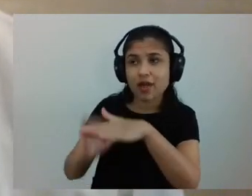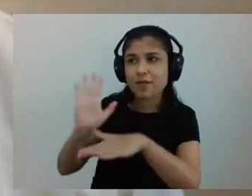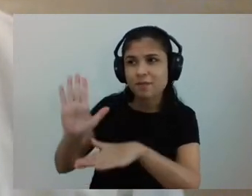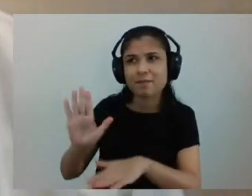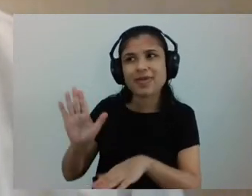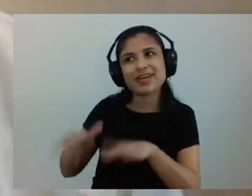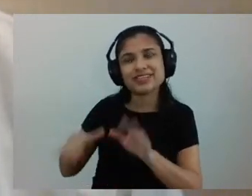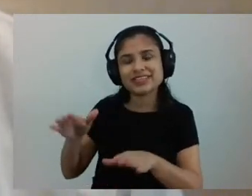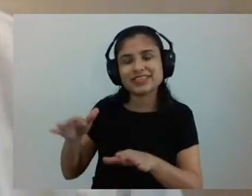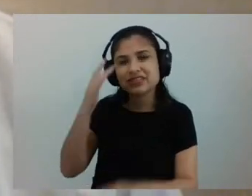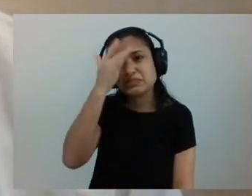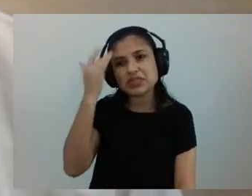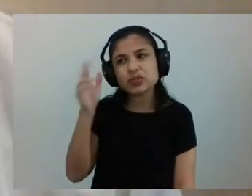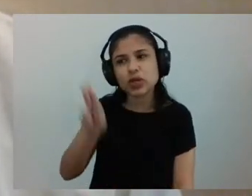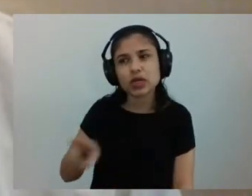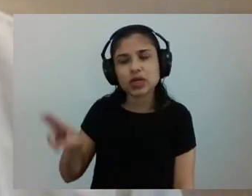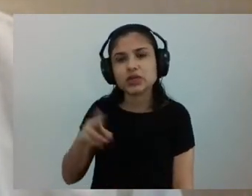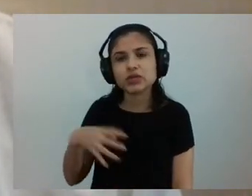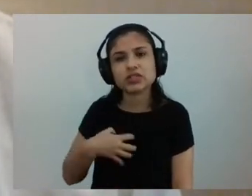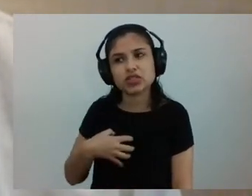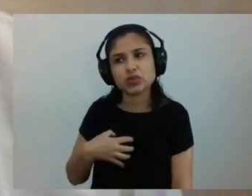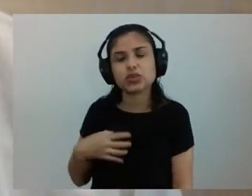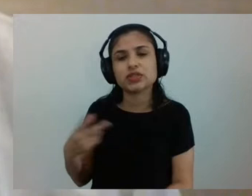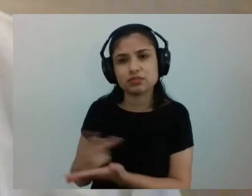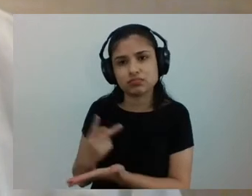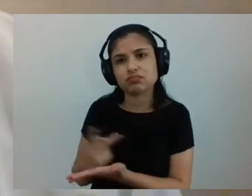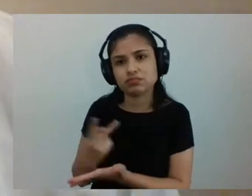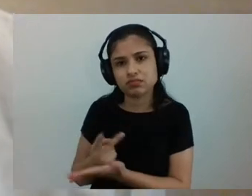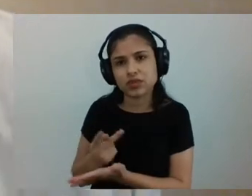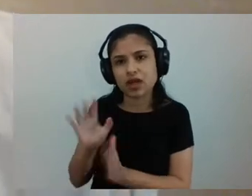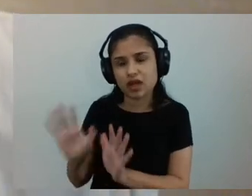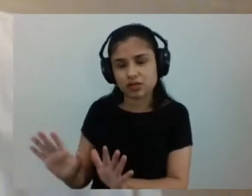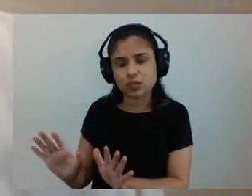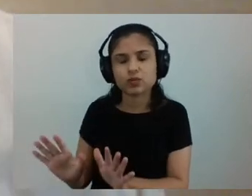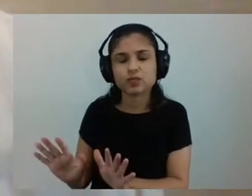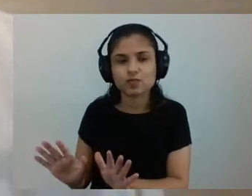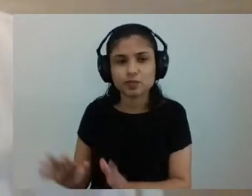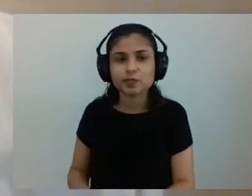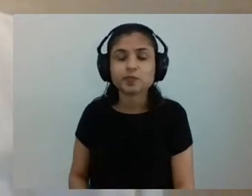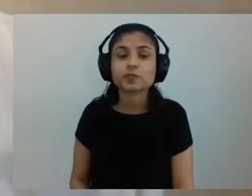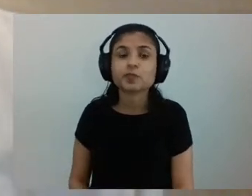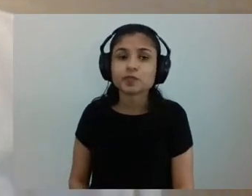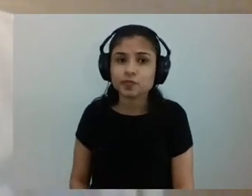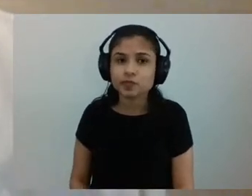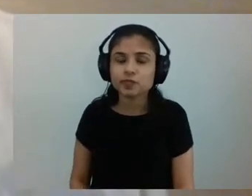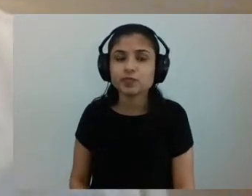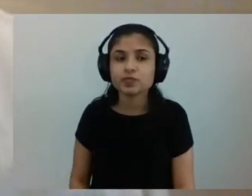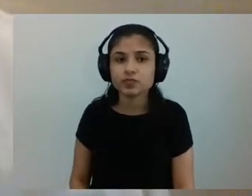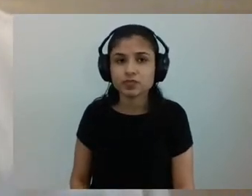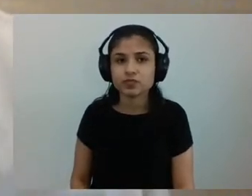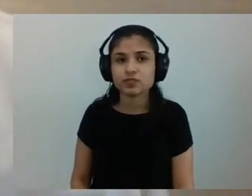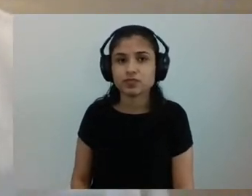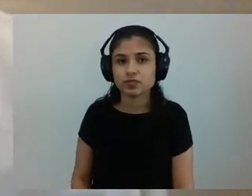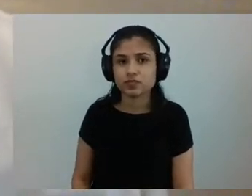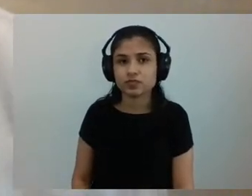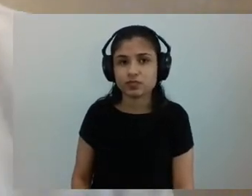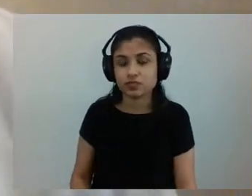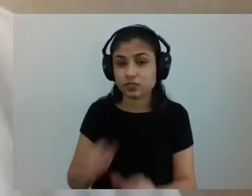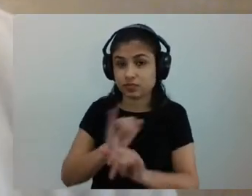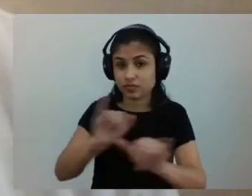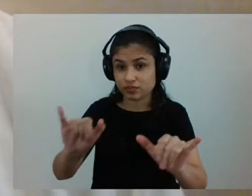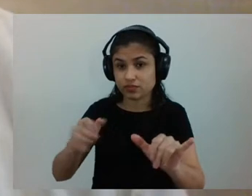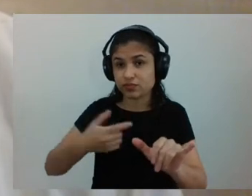indevidamente utilizados por membros da comunidade, né? Então, dito isto, e esta minha fala foi previamente